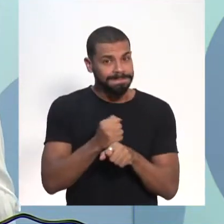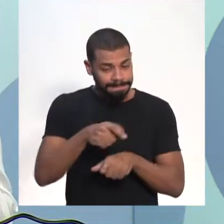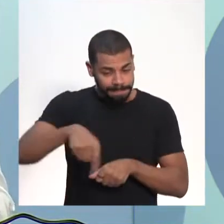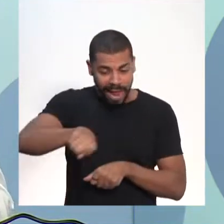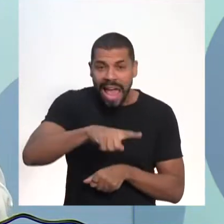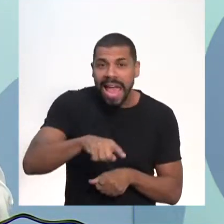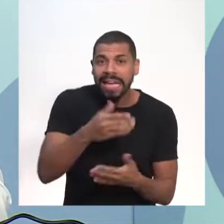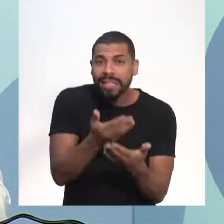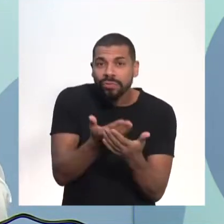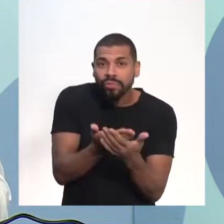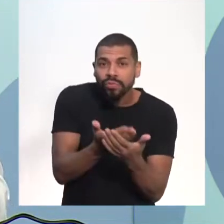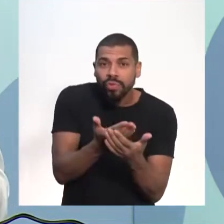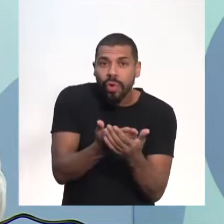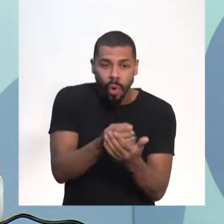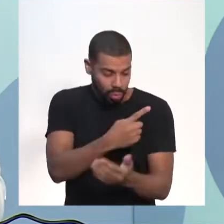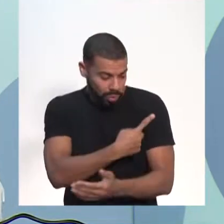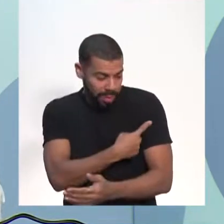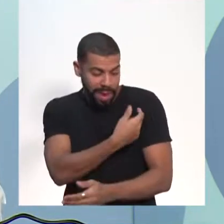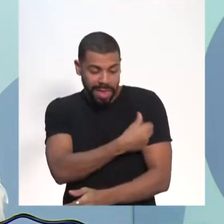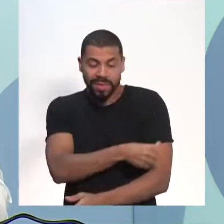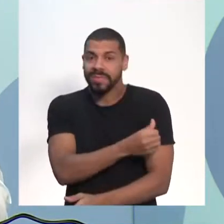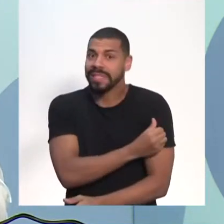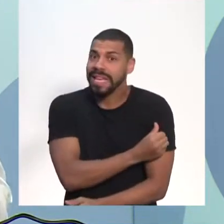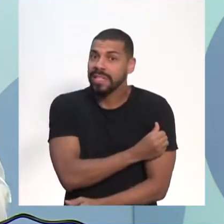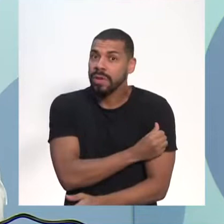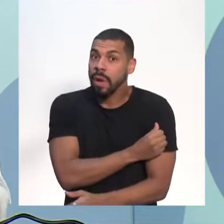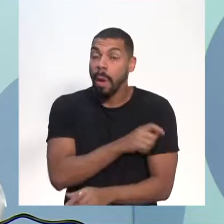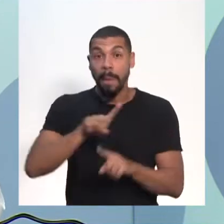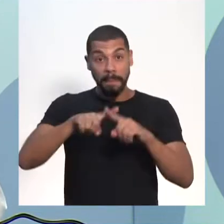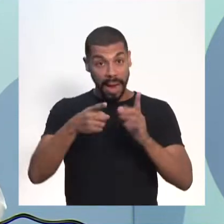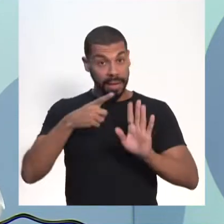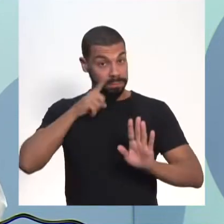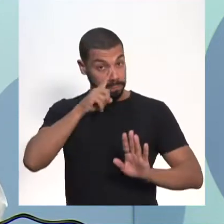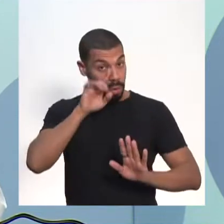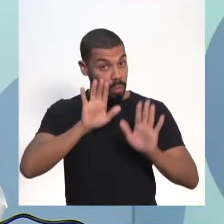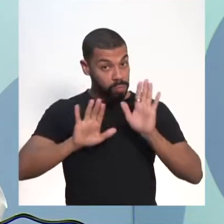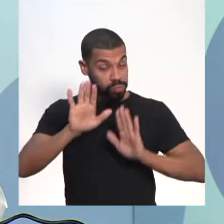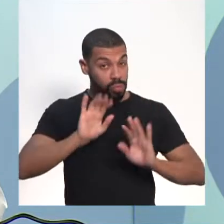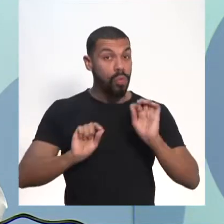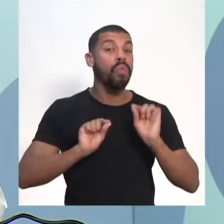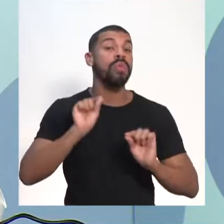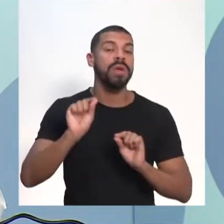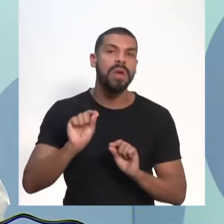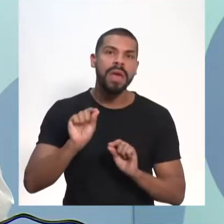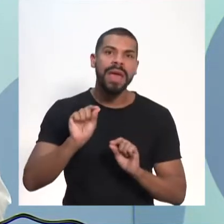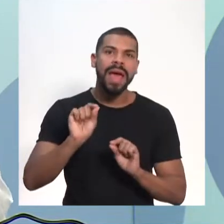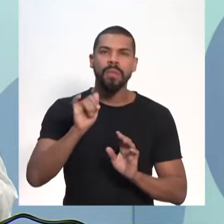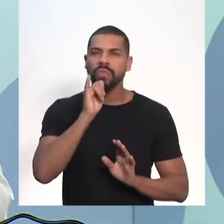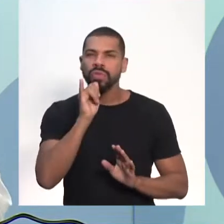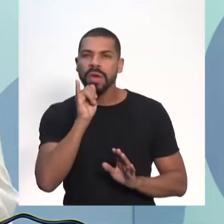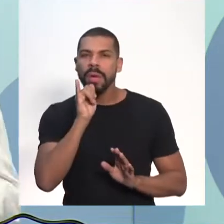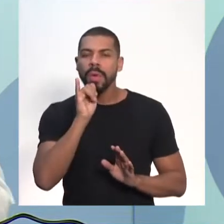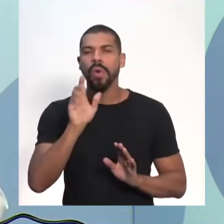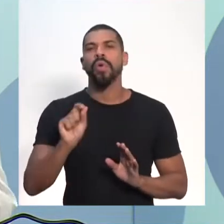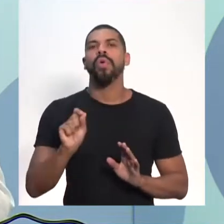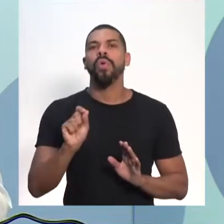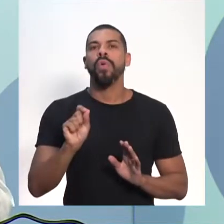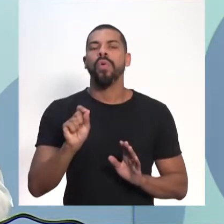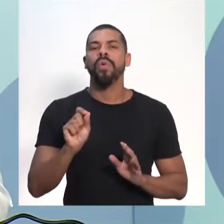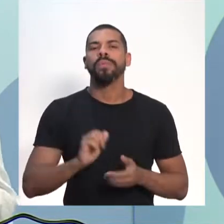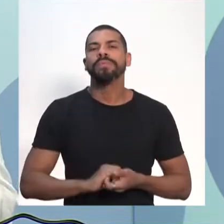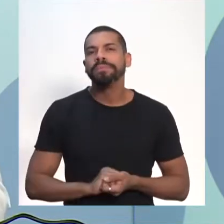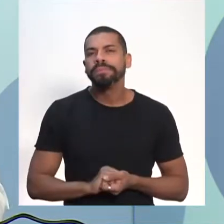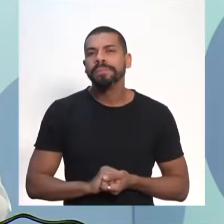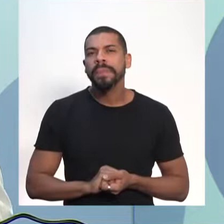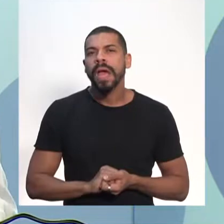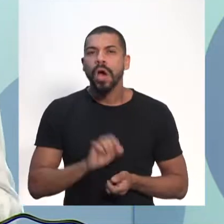do auxílio das famílias, mas a gente precisa tomar cuidado para que isso não fique como sendo